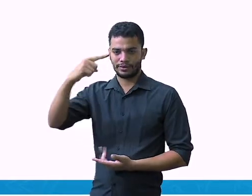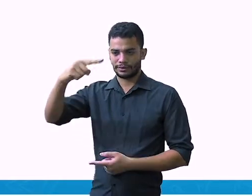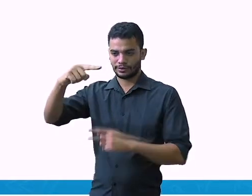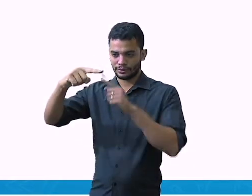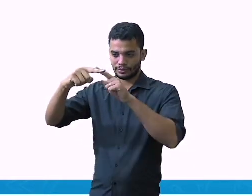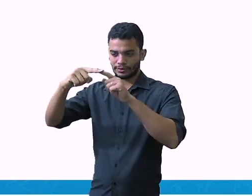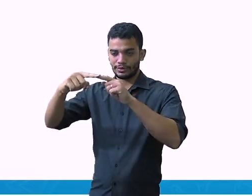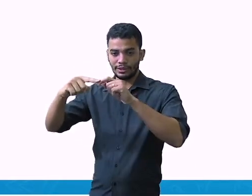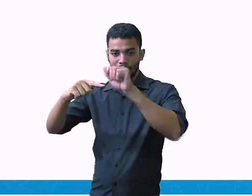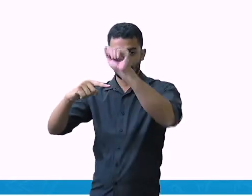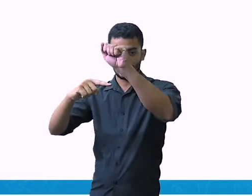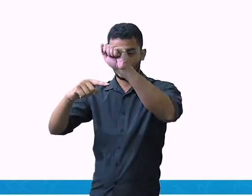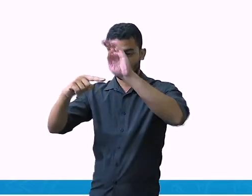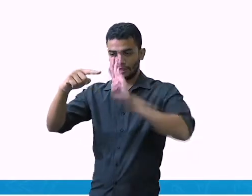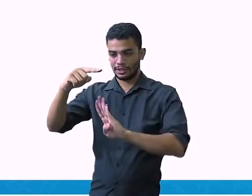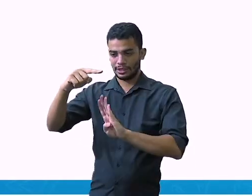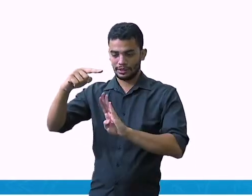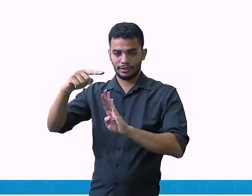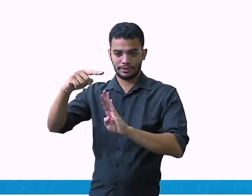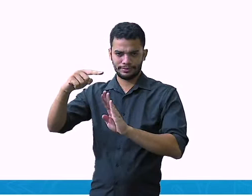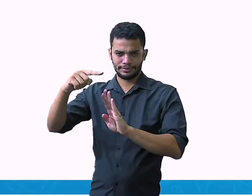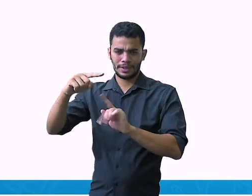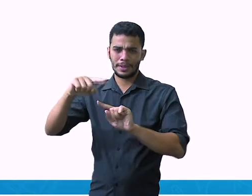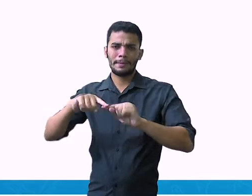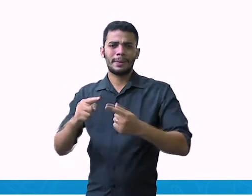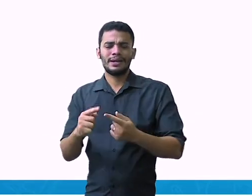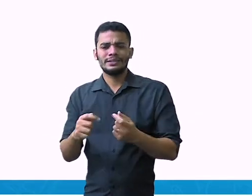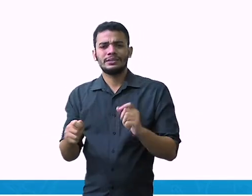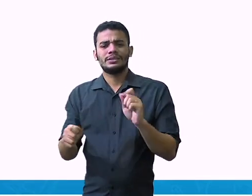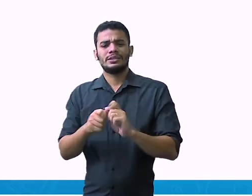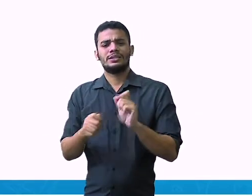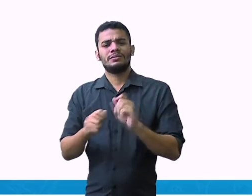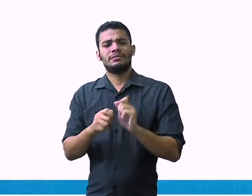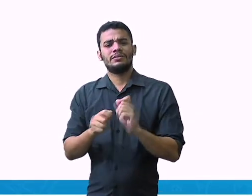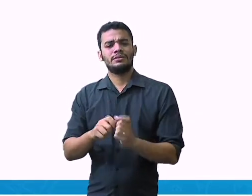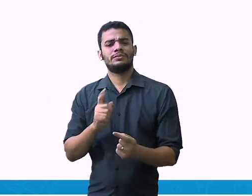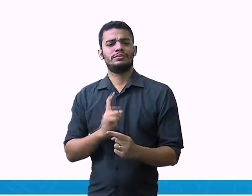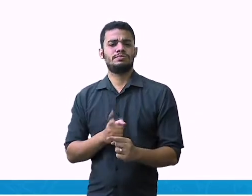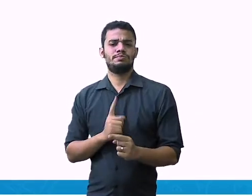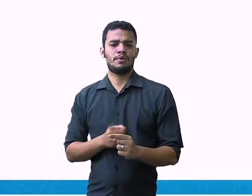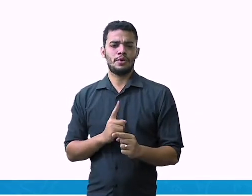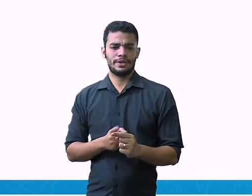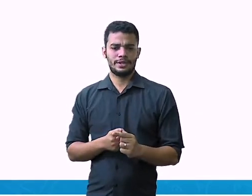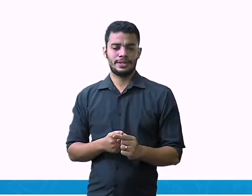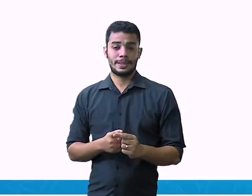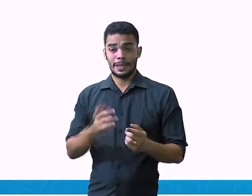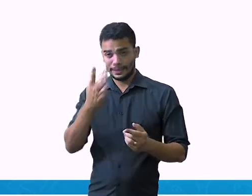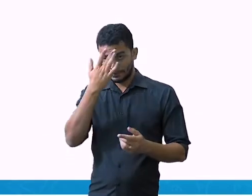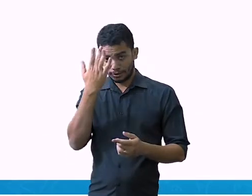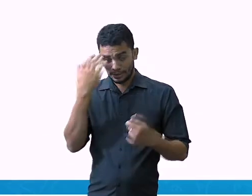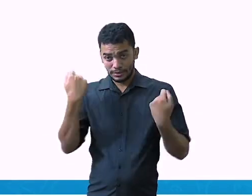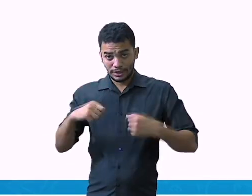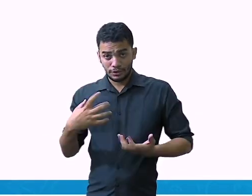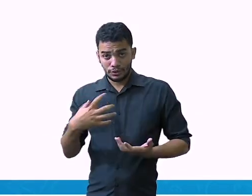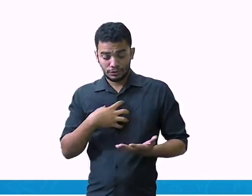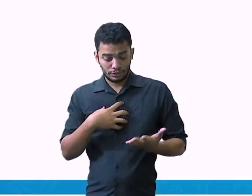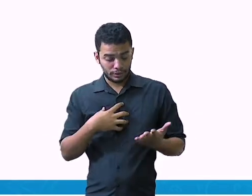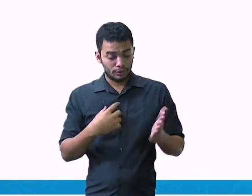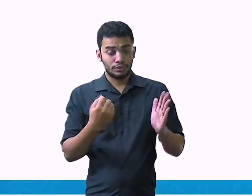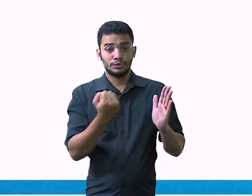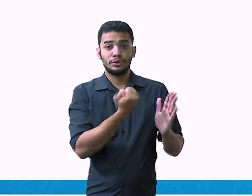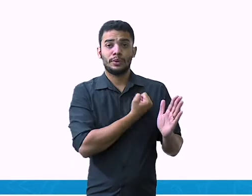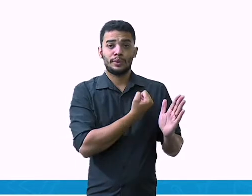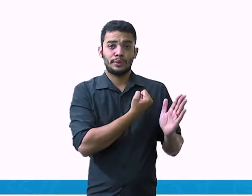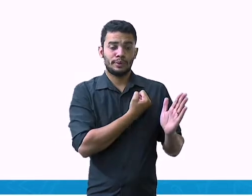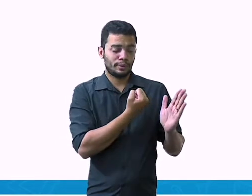foram feitas porque as pessoas passaram a ter a necessidade de representar números menores do que